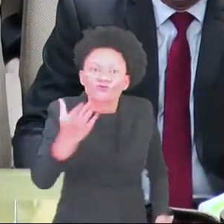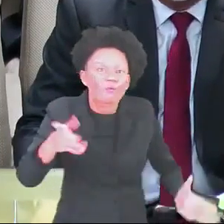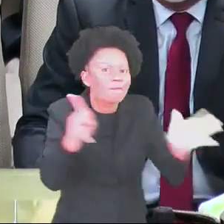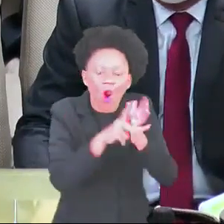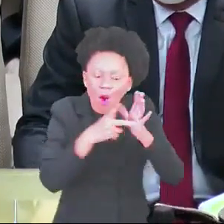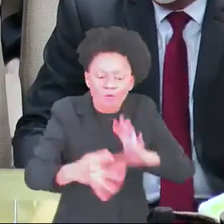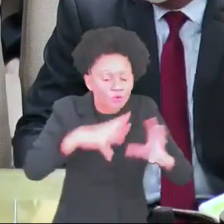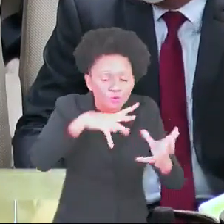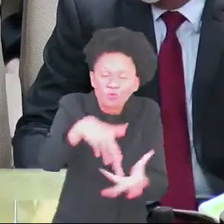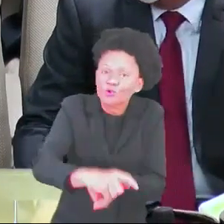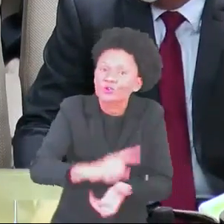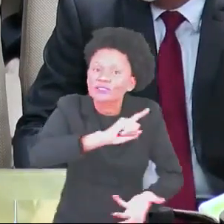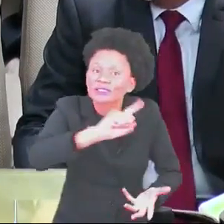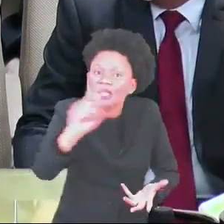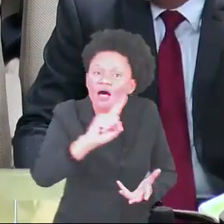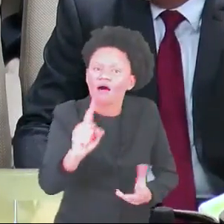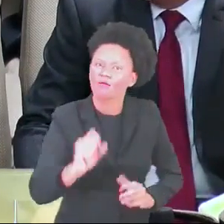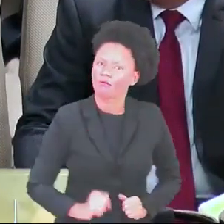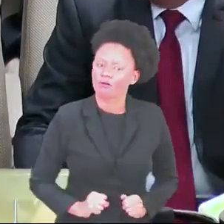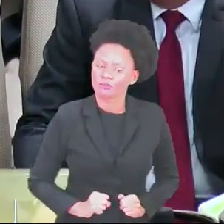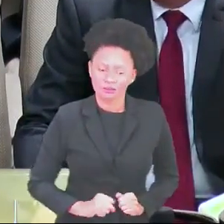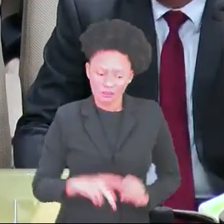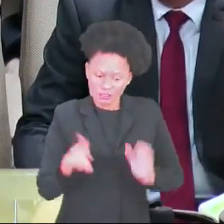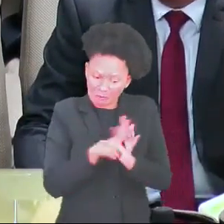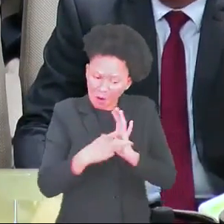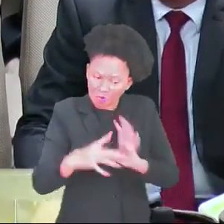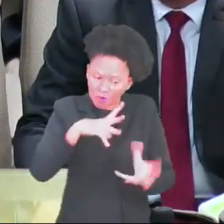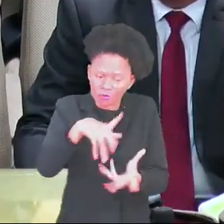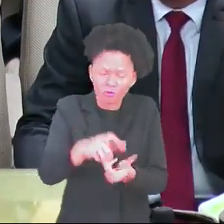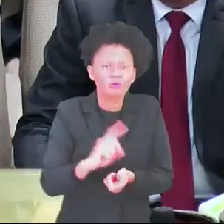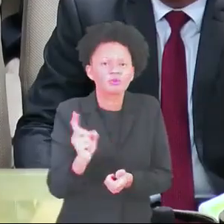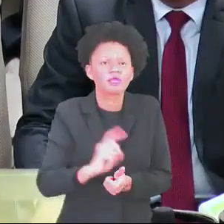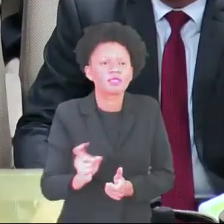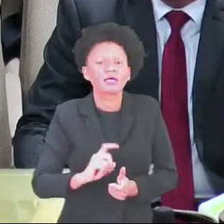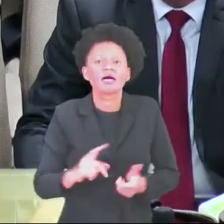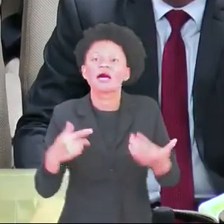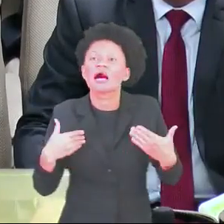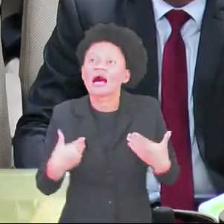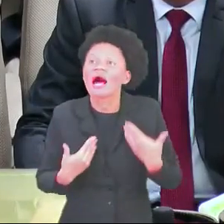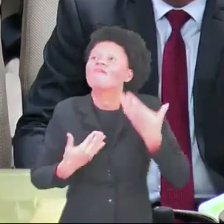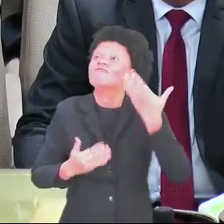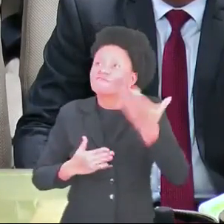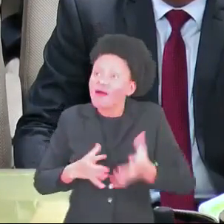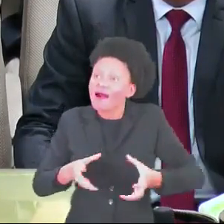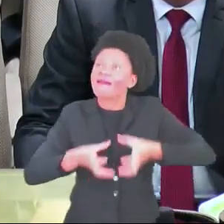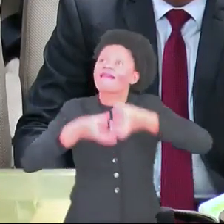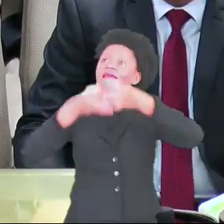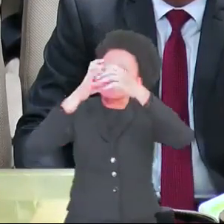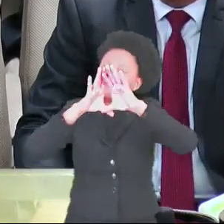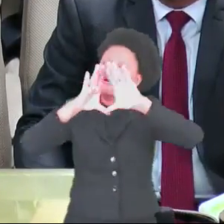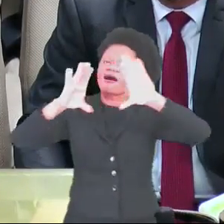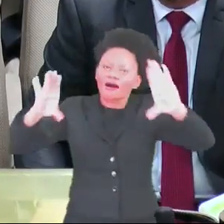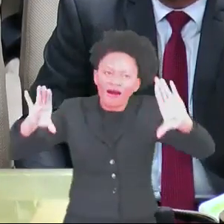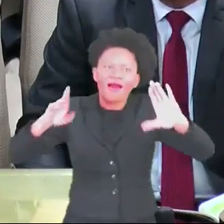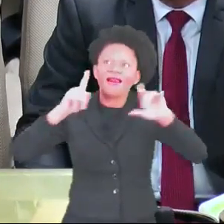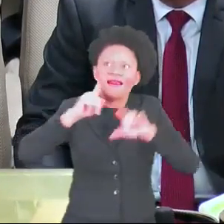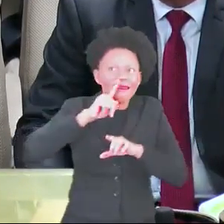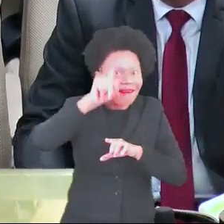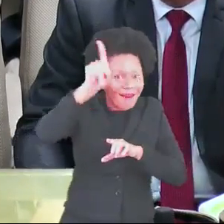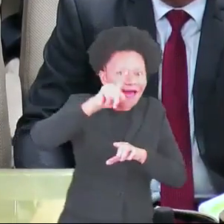sois deste mundo. Se nós não somos deste mundo, nós somos daquele que ele vai nos levar para lá, semente de